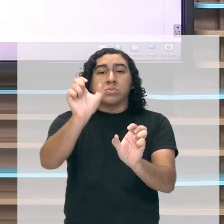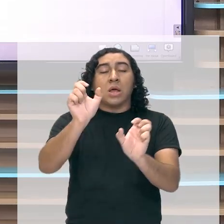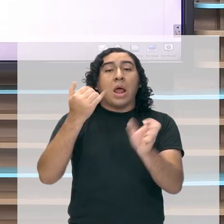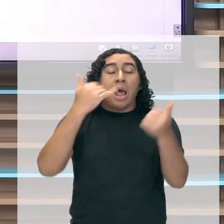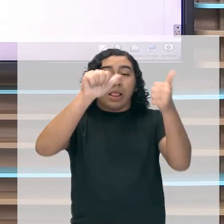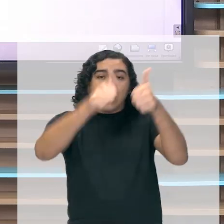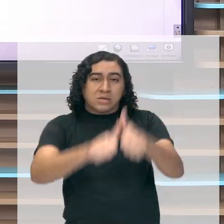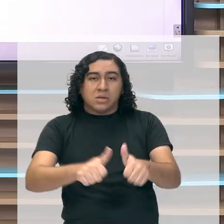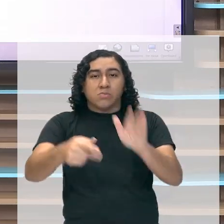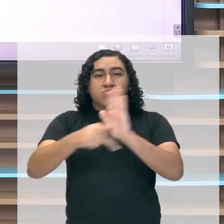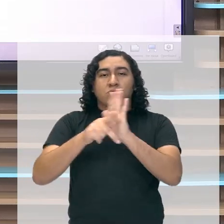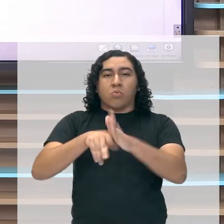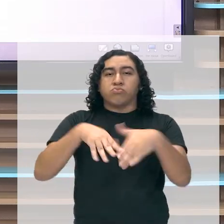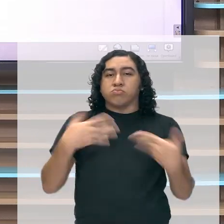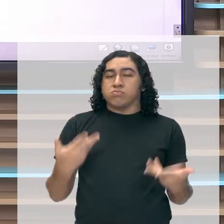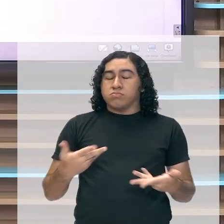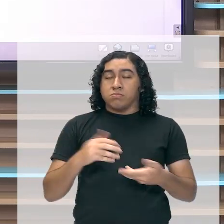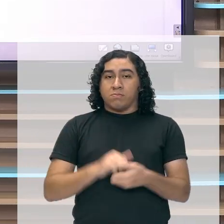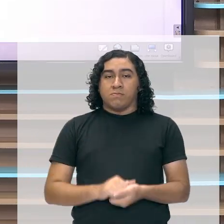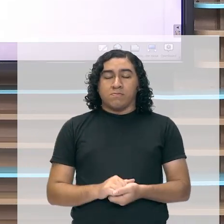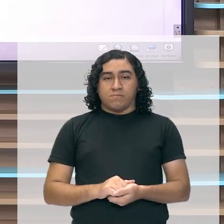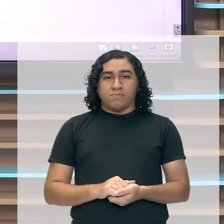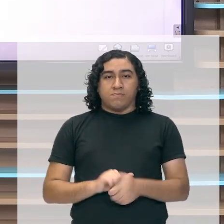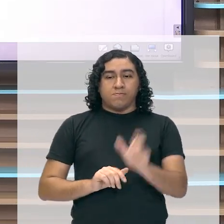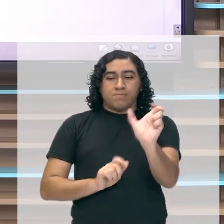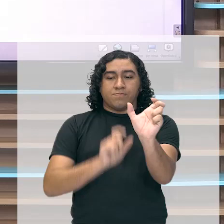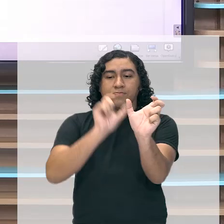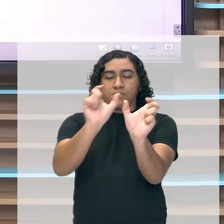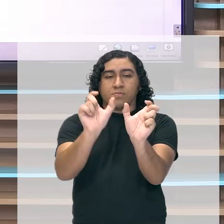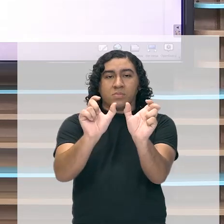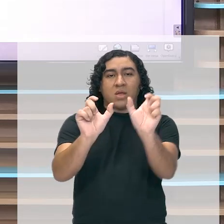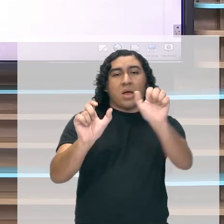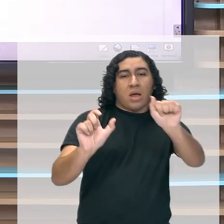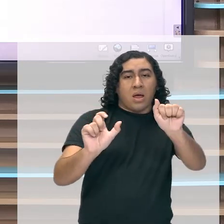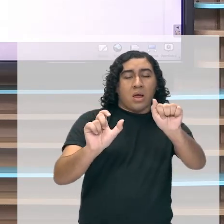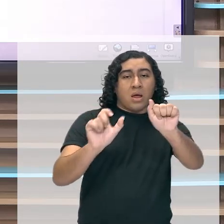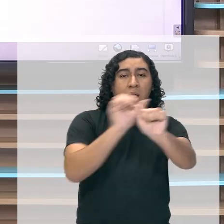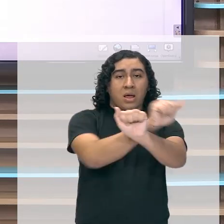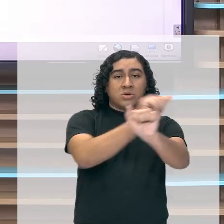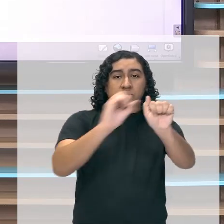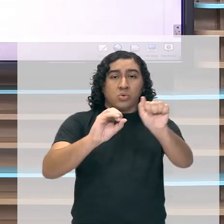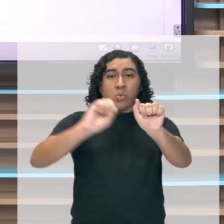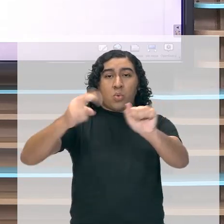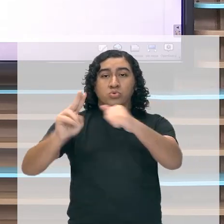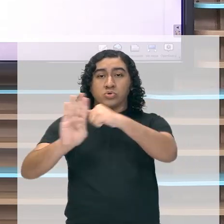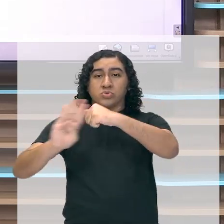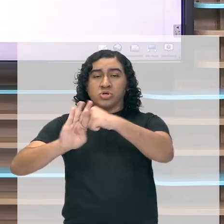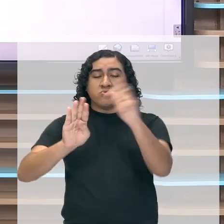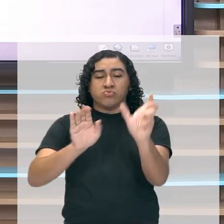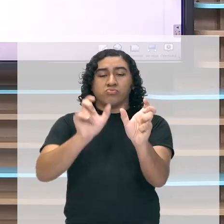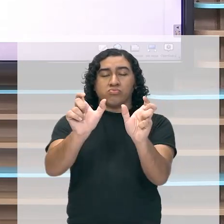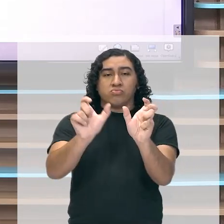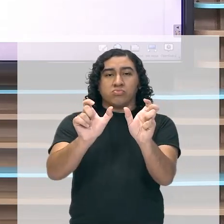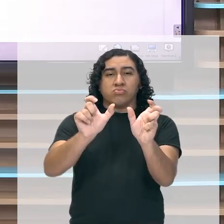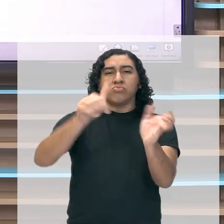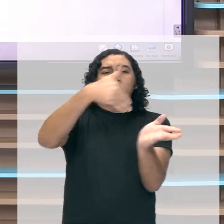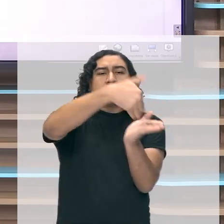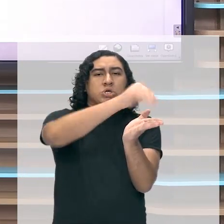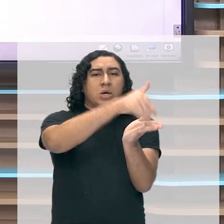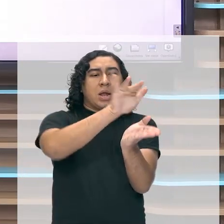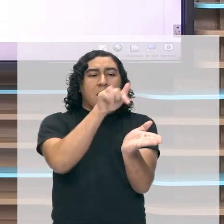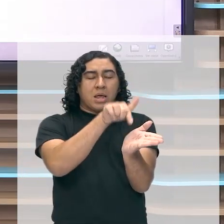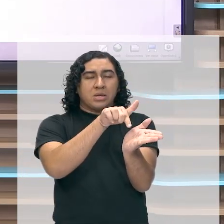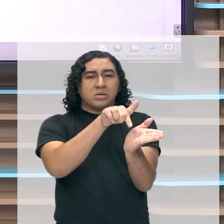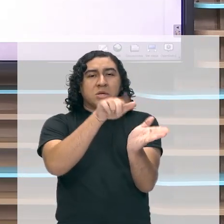núcleo, identificando esse núcleo. Qual é a mais importante? O a, o artigo ou a palavra natureza? Tira o